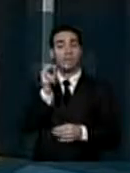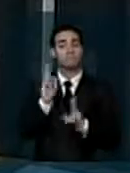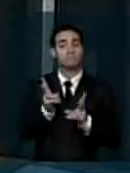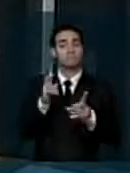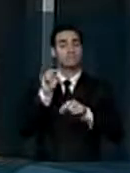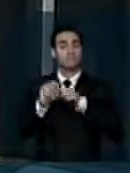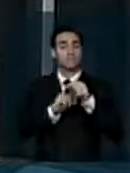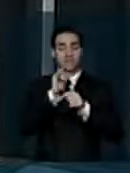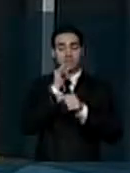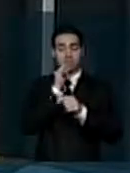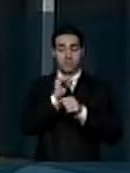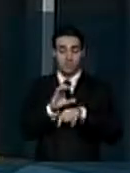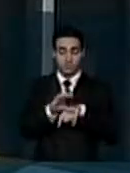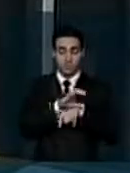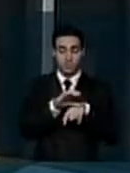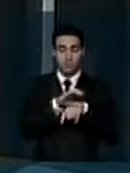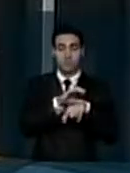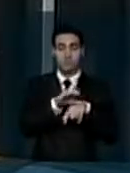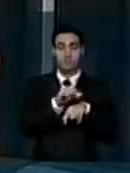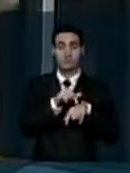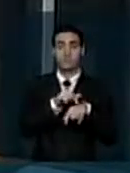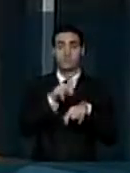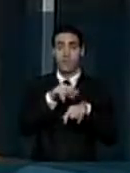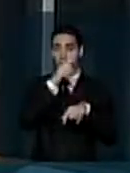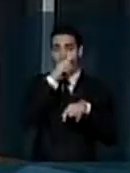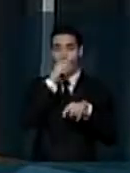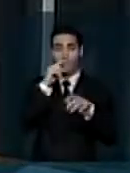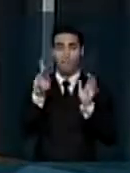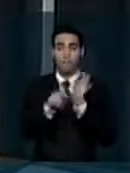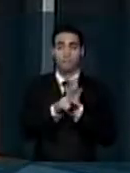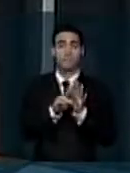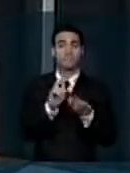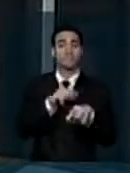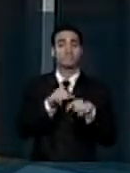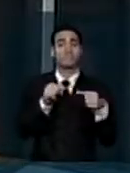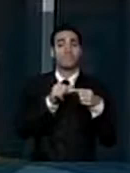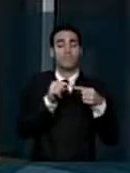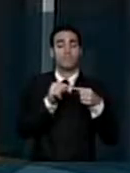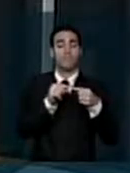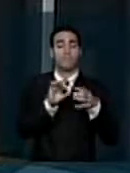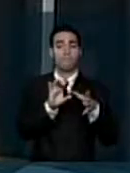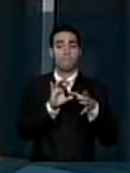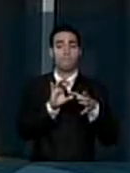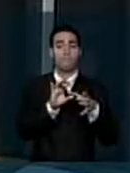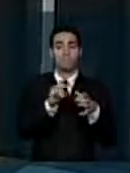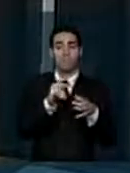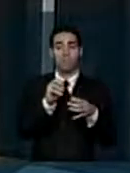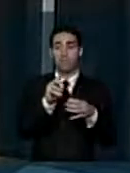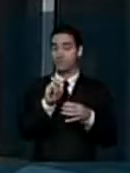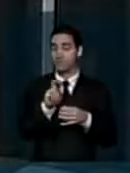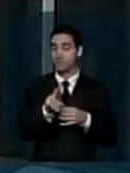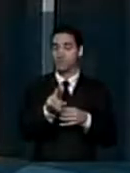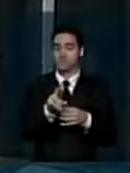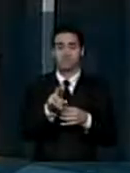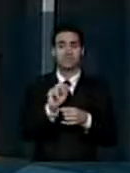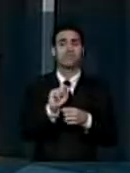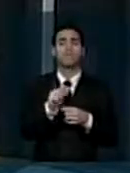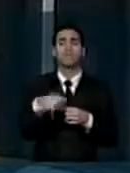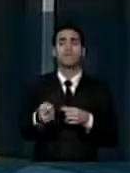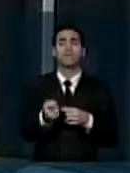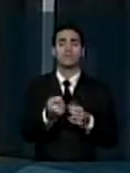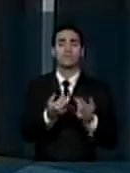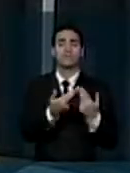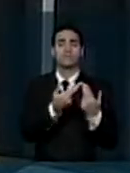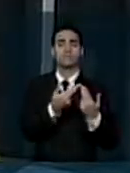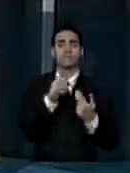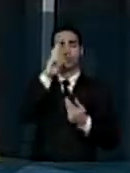a Constituição seja uma obra do verdadeiro poder constituinte, que não somos nós, é o povo que nos